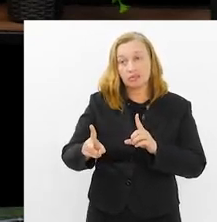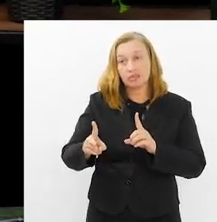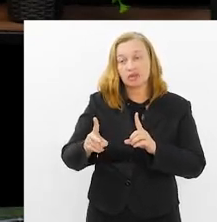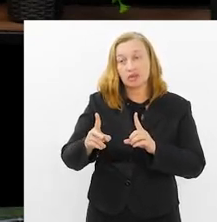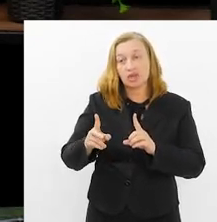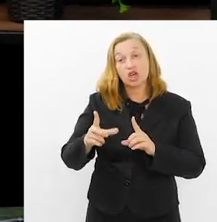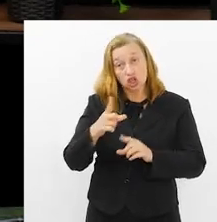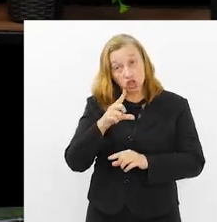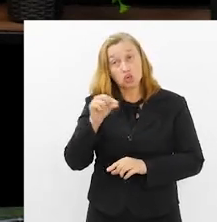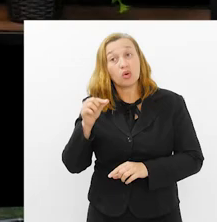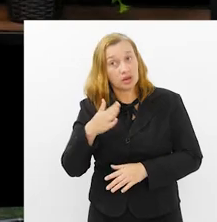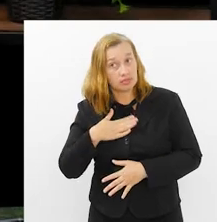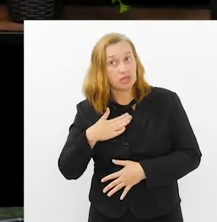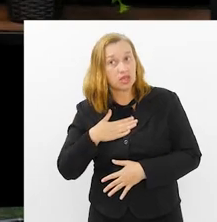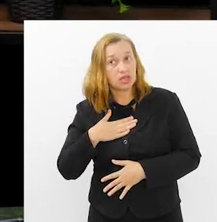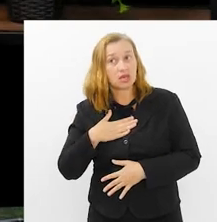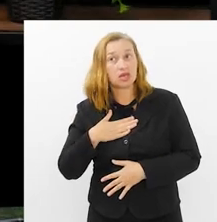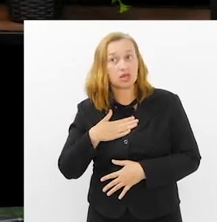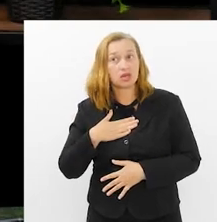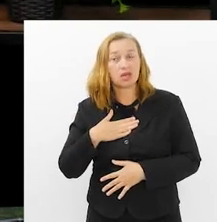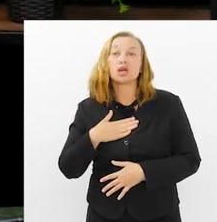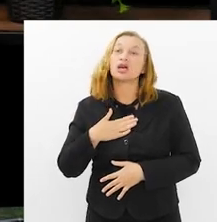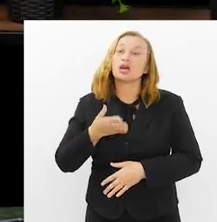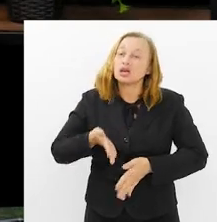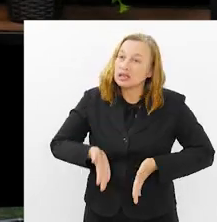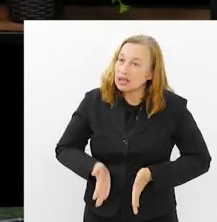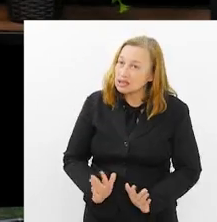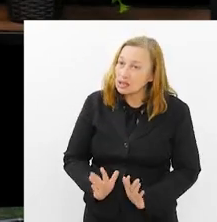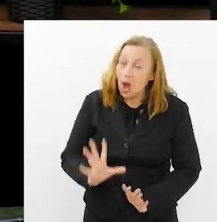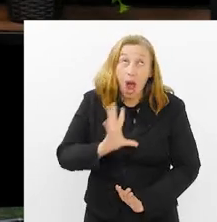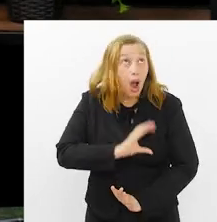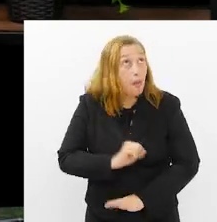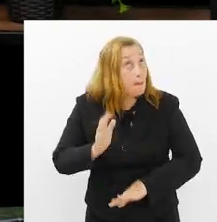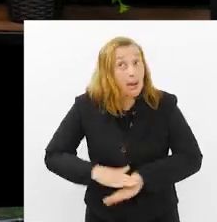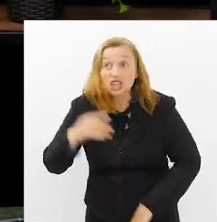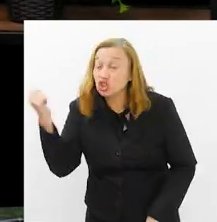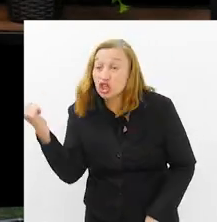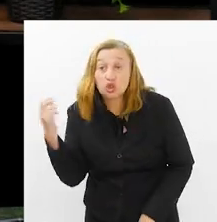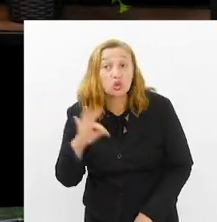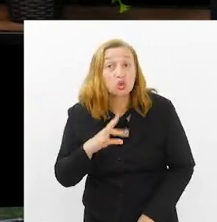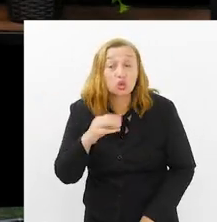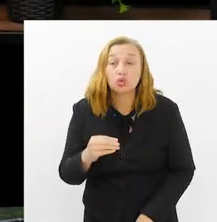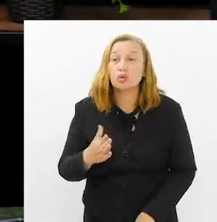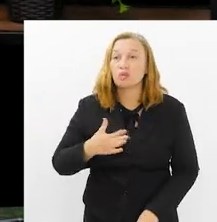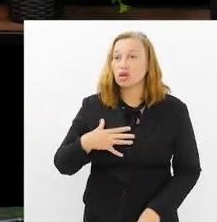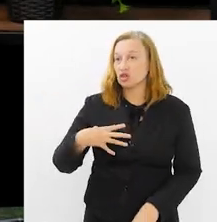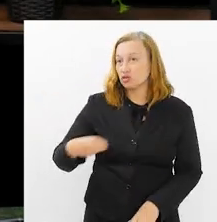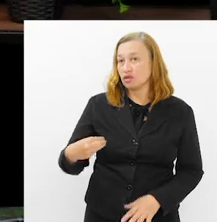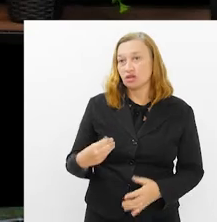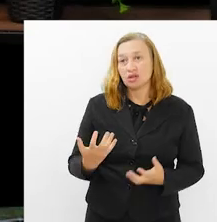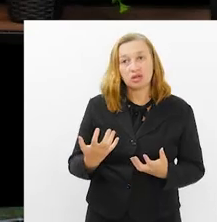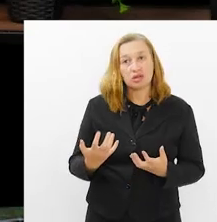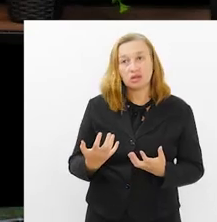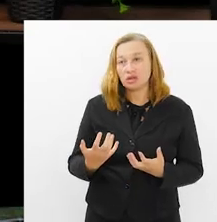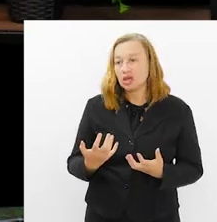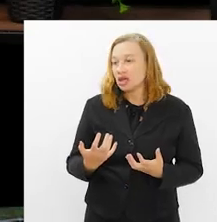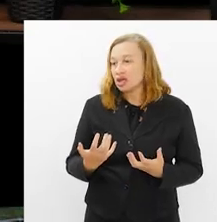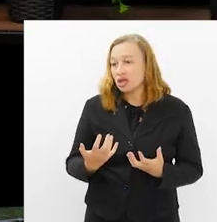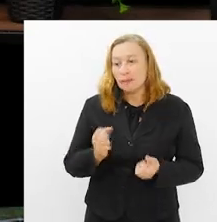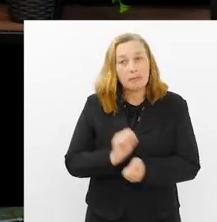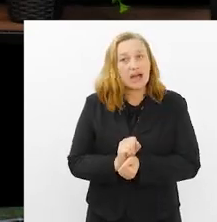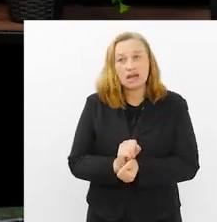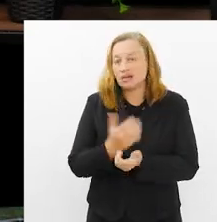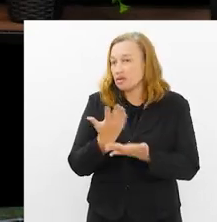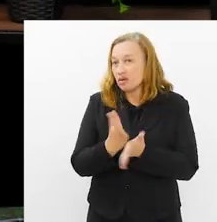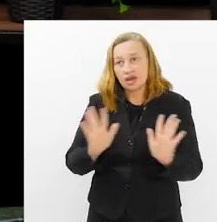escolha minha, isso também é importante. Vou ter, tive, amo mais que tudo, são meus filhos. E não